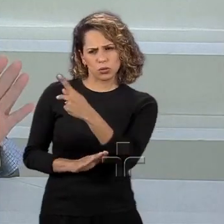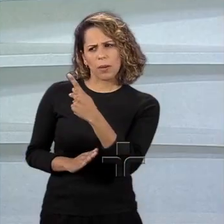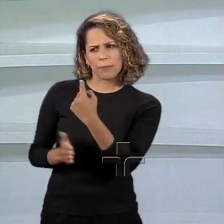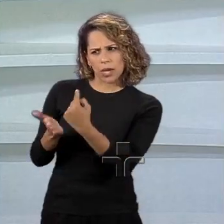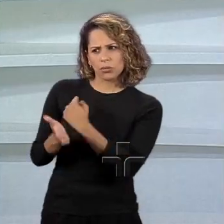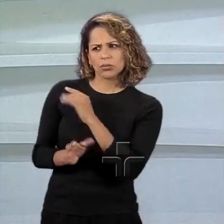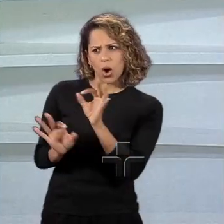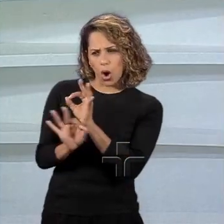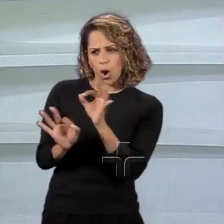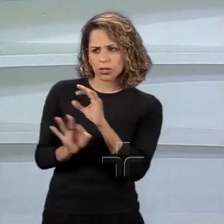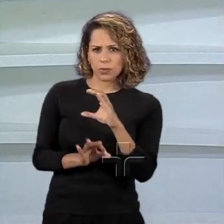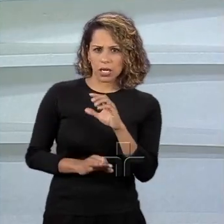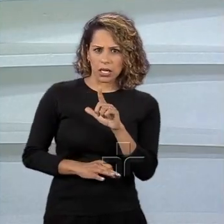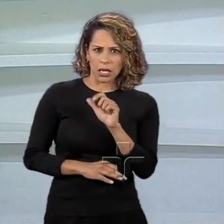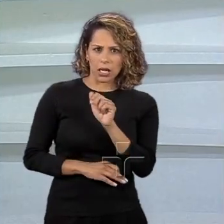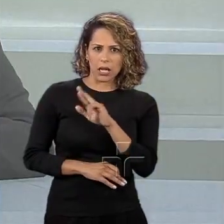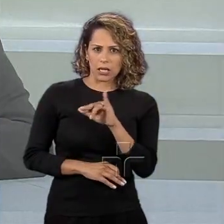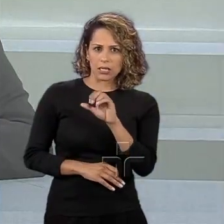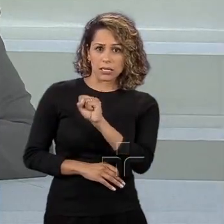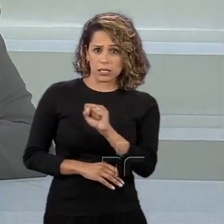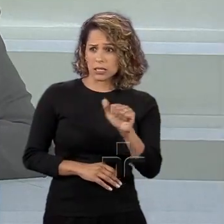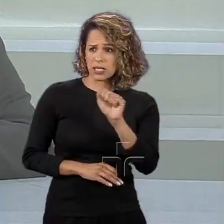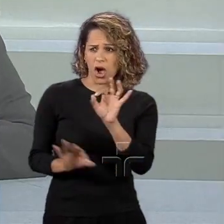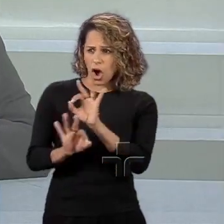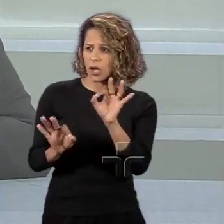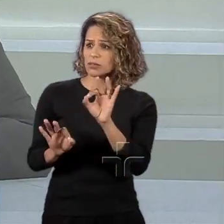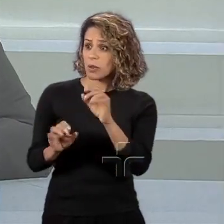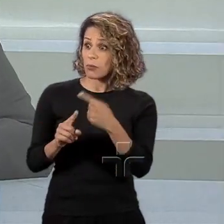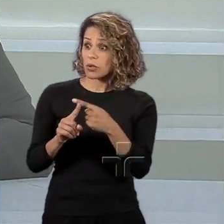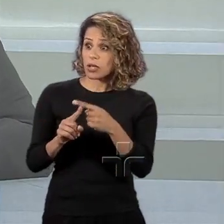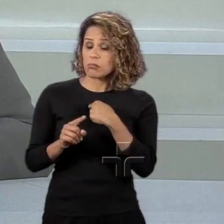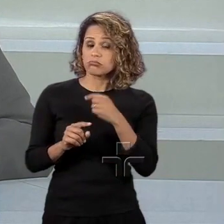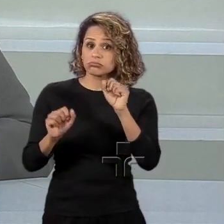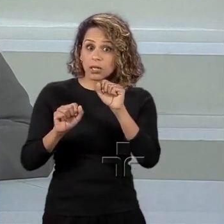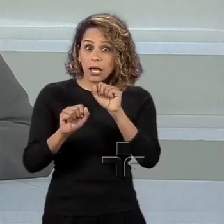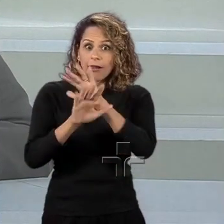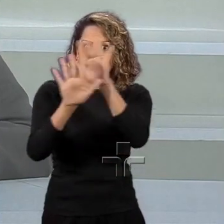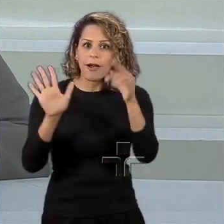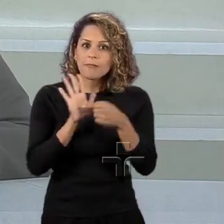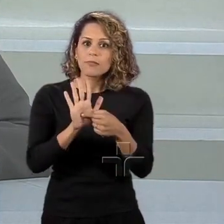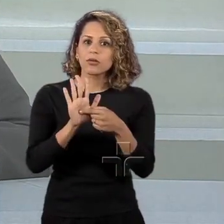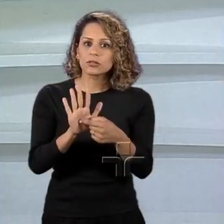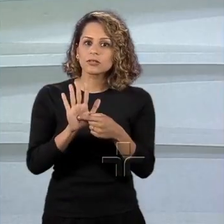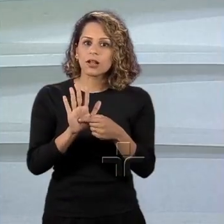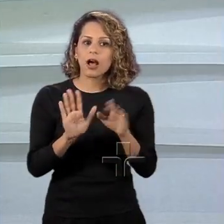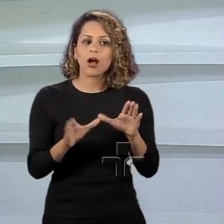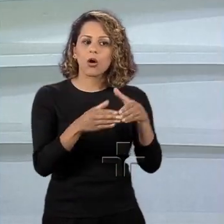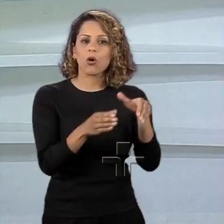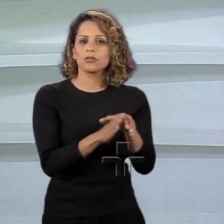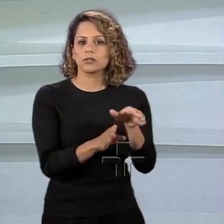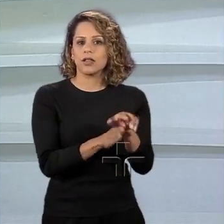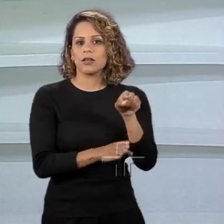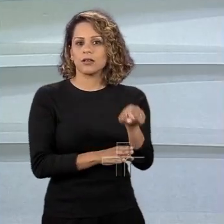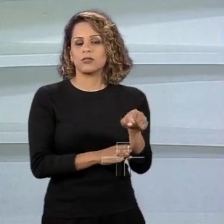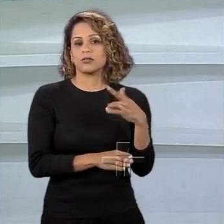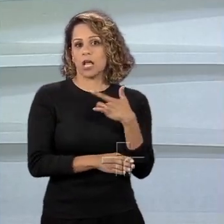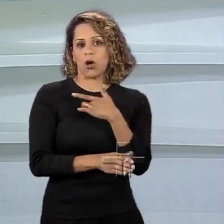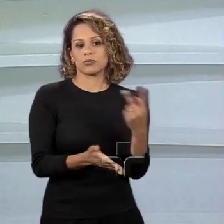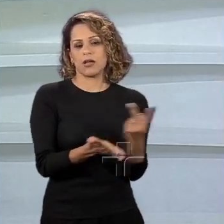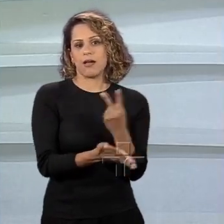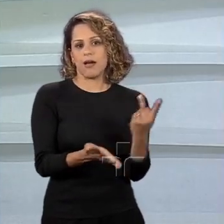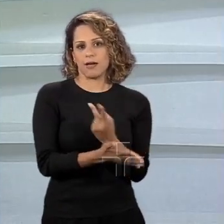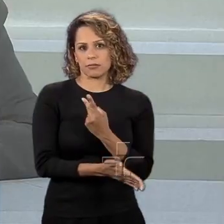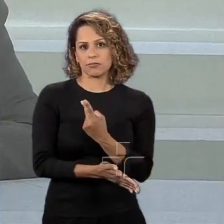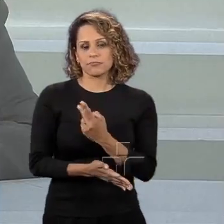muito, Clarice. Foi maravilhosa a pergunta para poder desmascarar quem está trabalhando contra o interesse dos pacientes. O Conselho, de fato, fez essas colocações sobre o seu